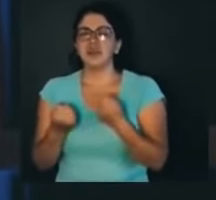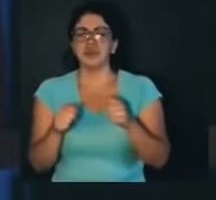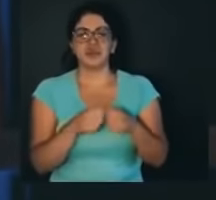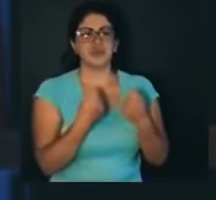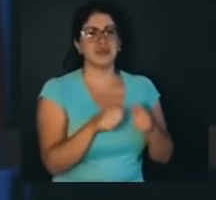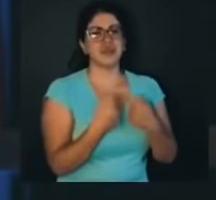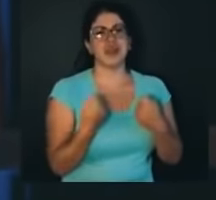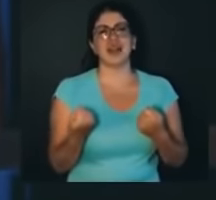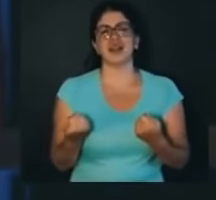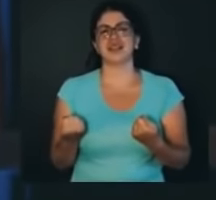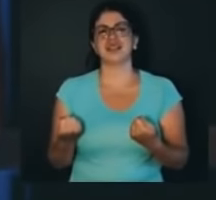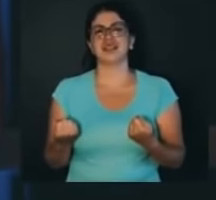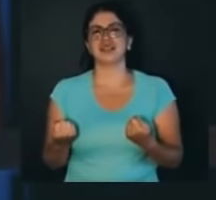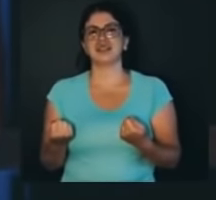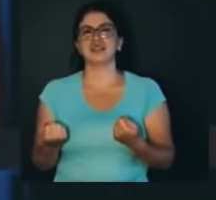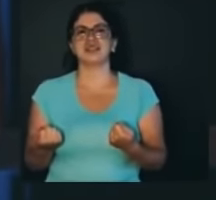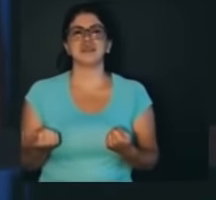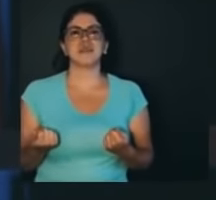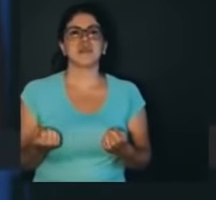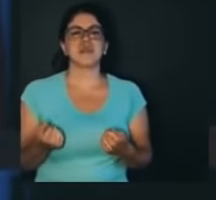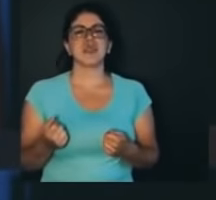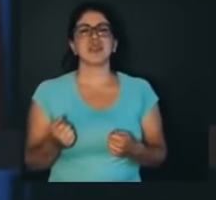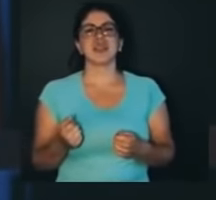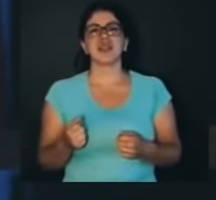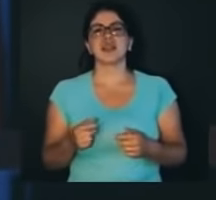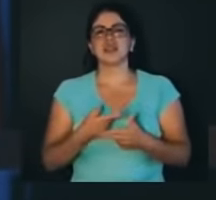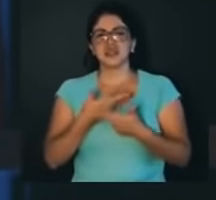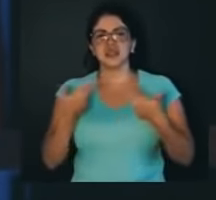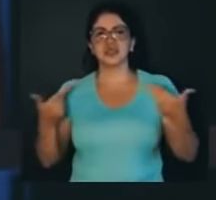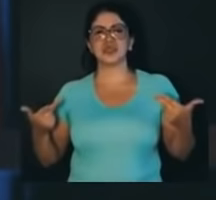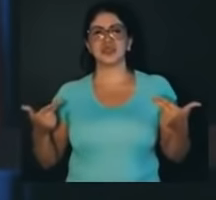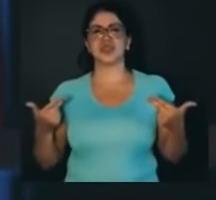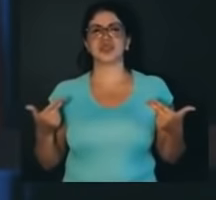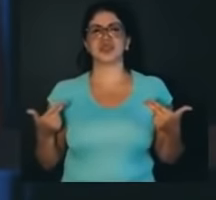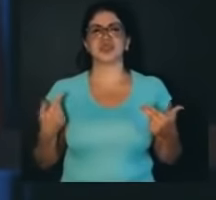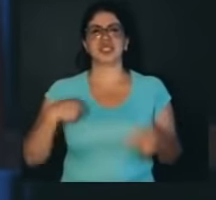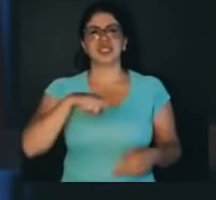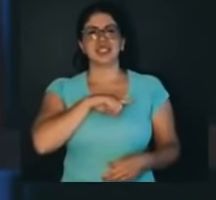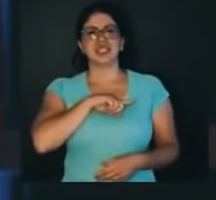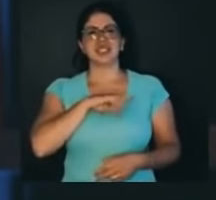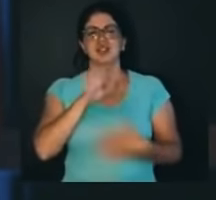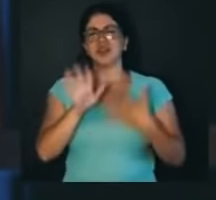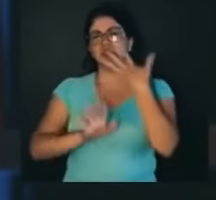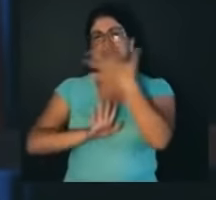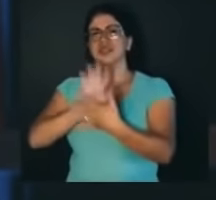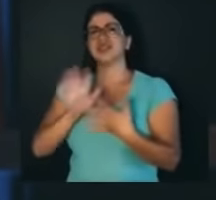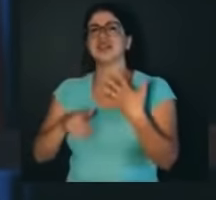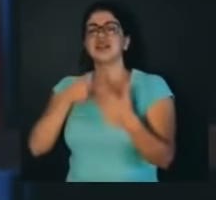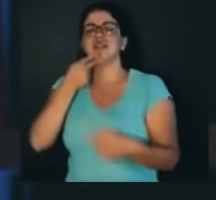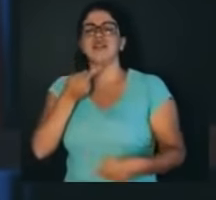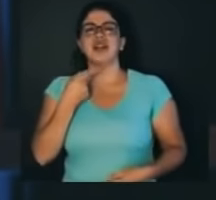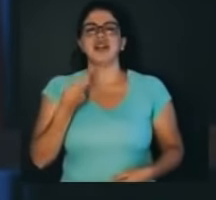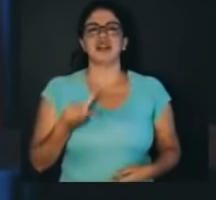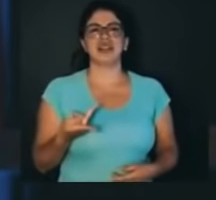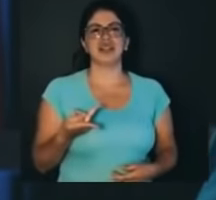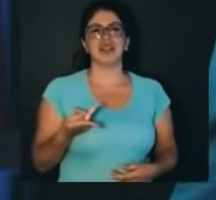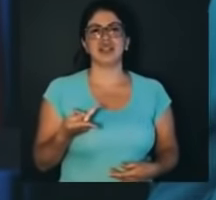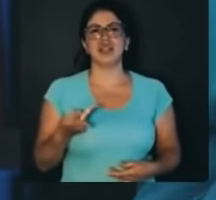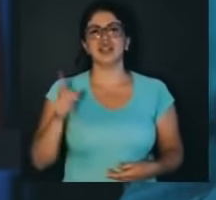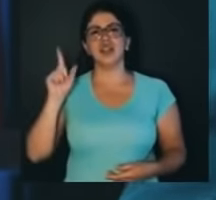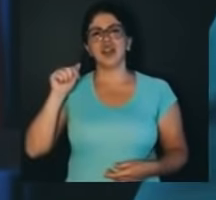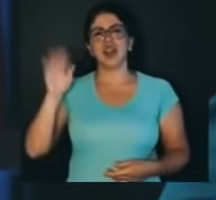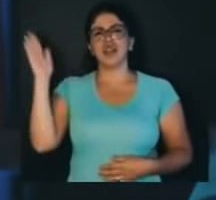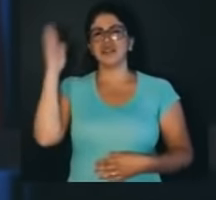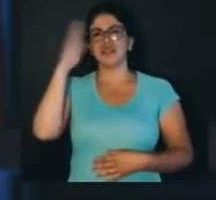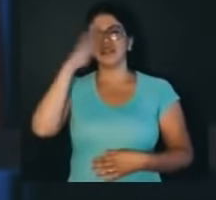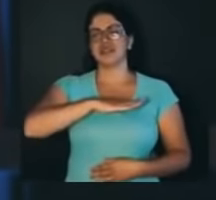contamina o homem, mas o que sai da boca, isto sim contamina o homem. Então, aproximando-se dele os